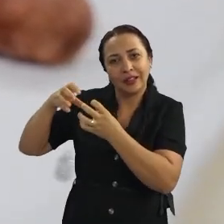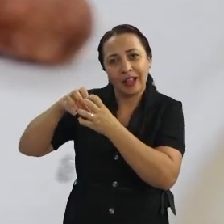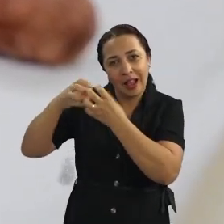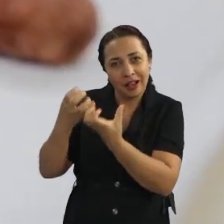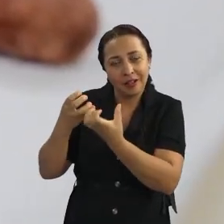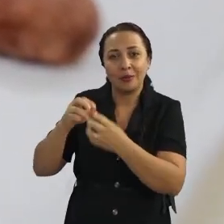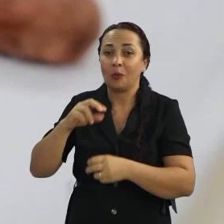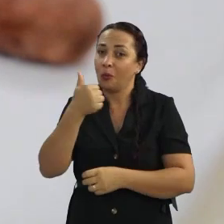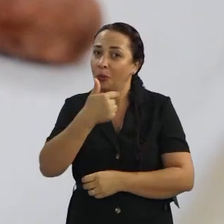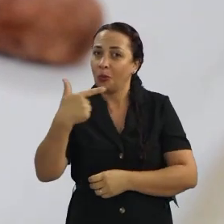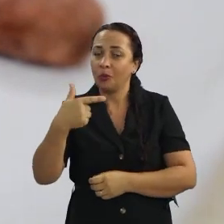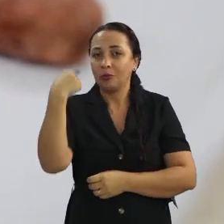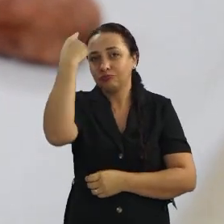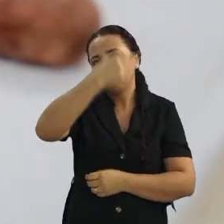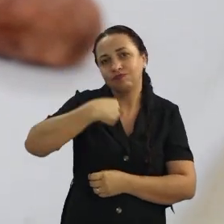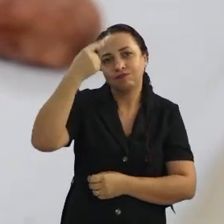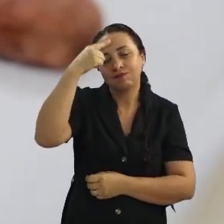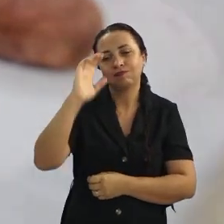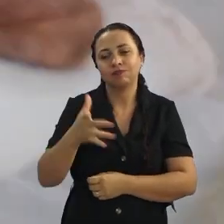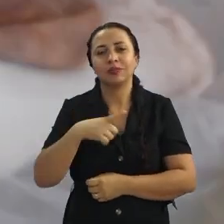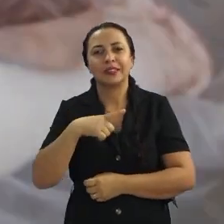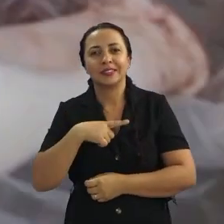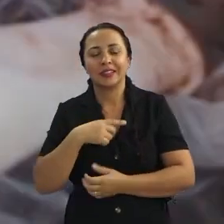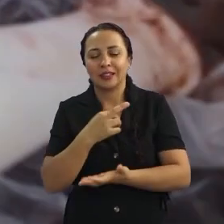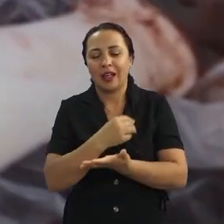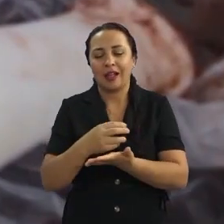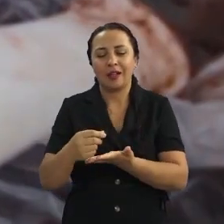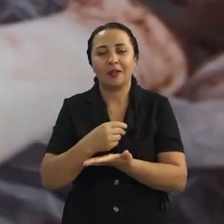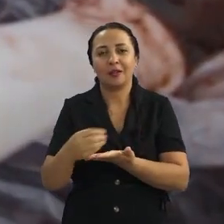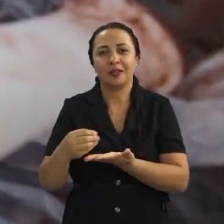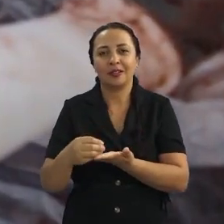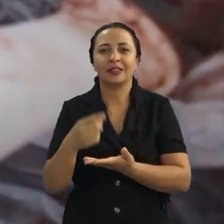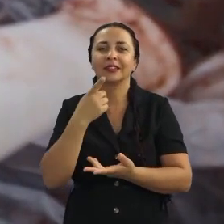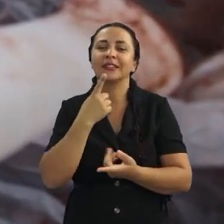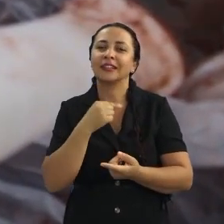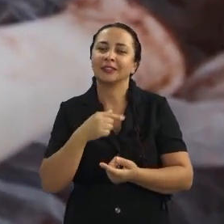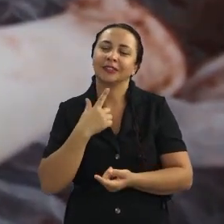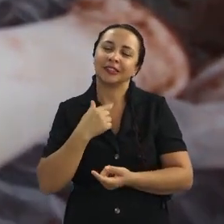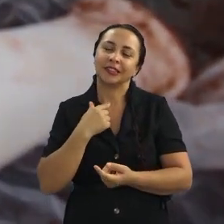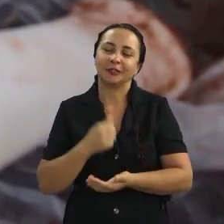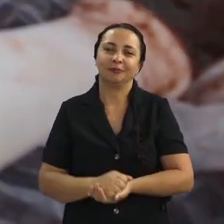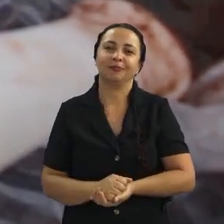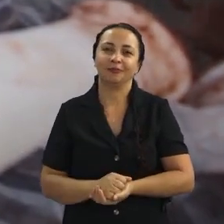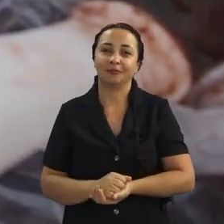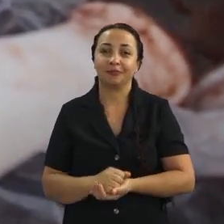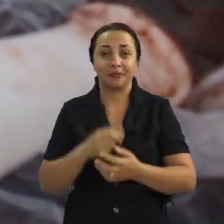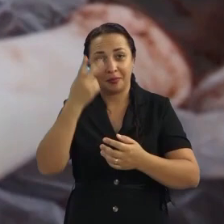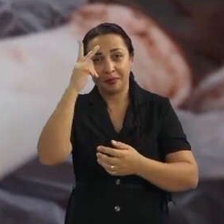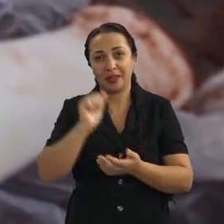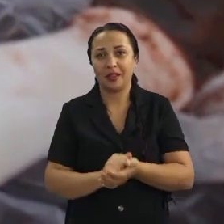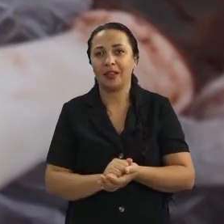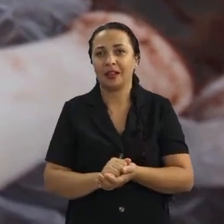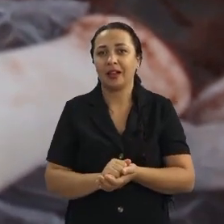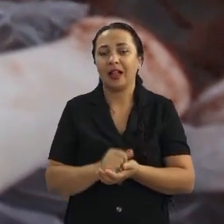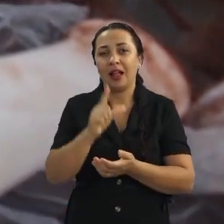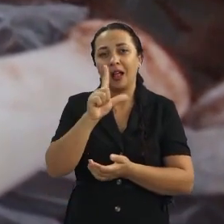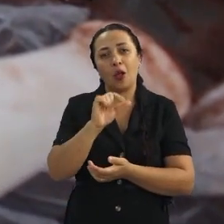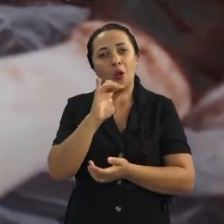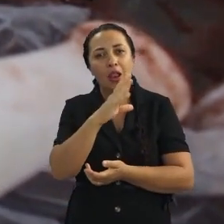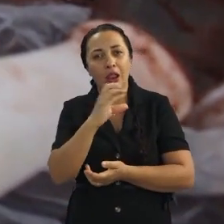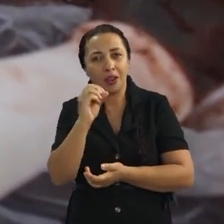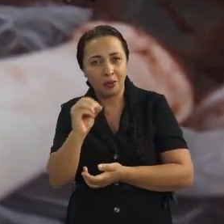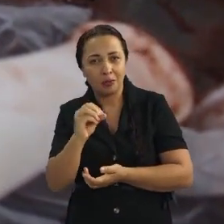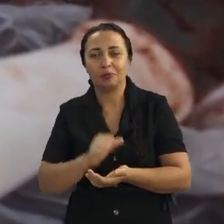de cacau a gente 12 horas a gente já tem a granulometria desejada né para o